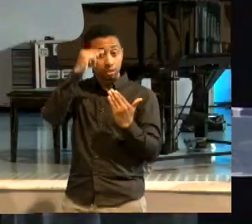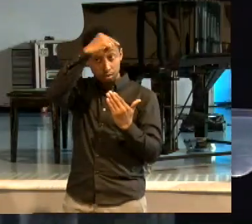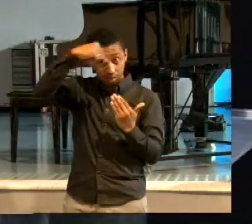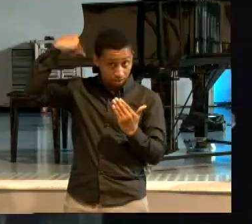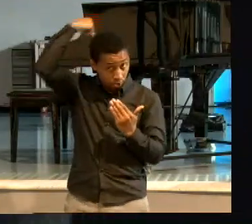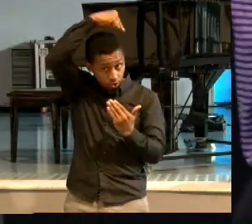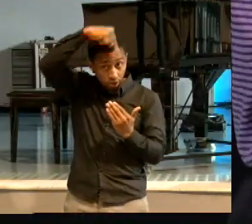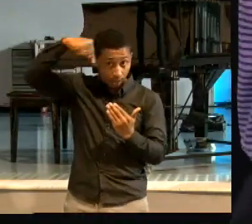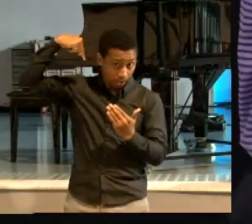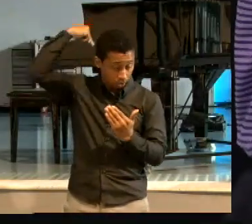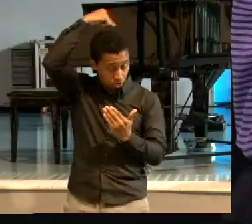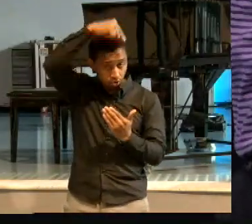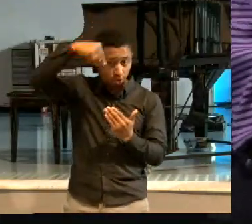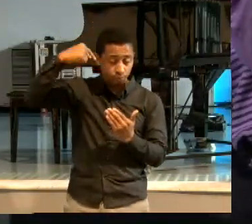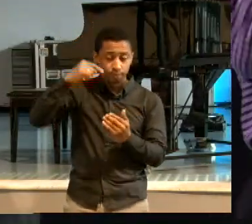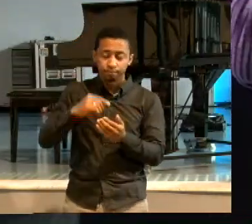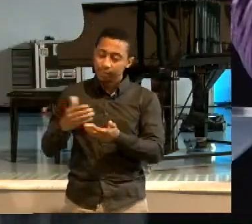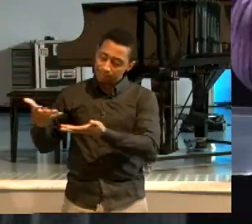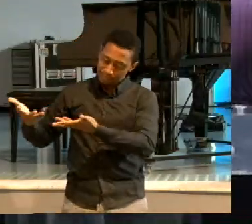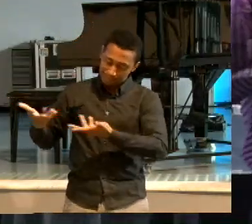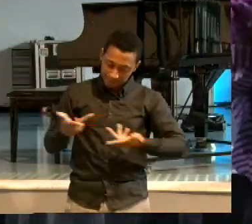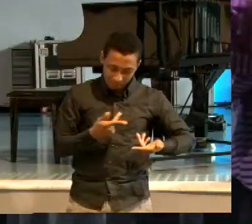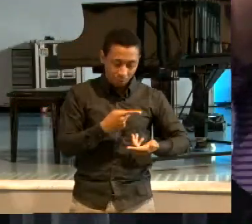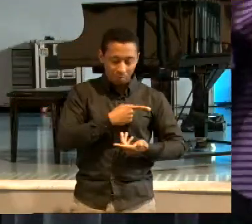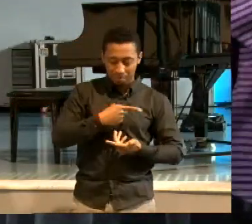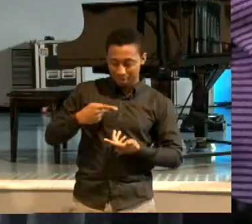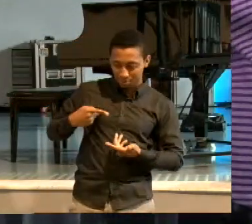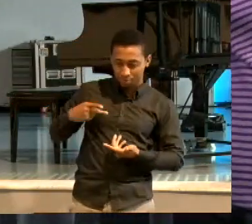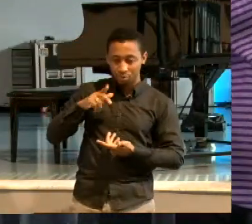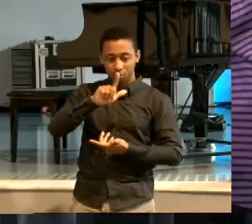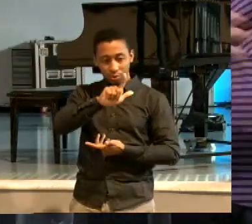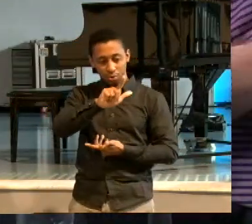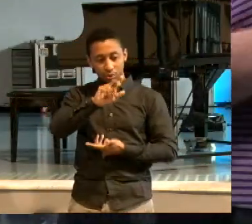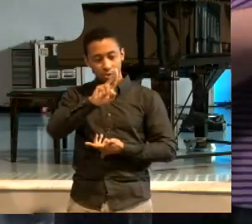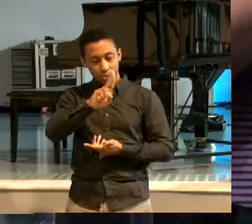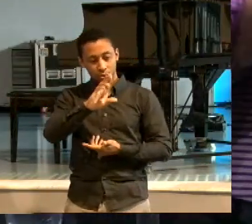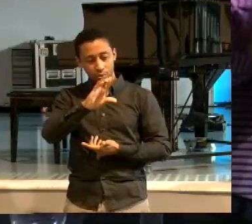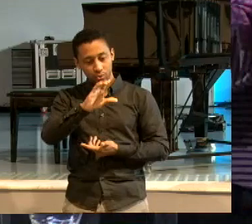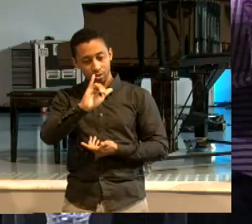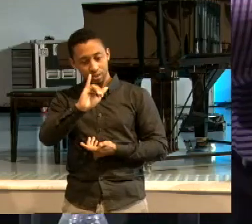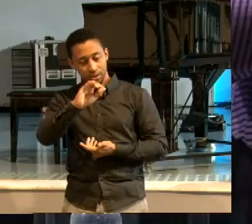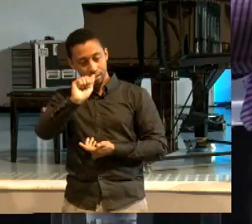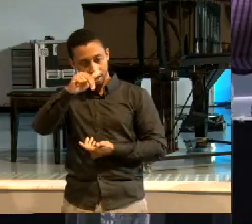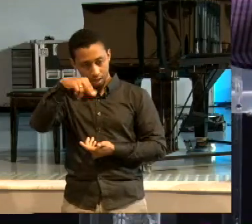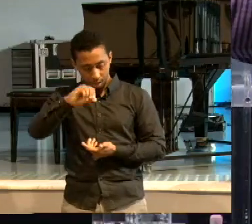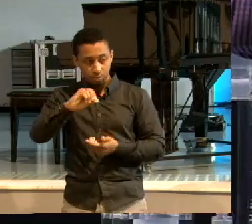Quero chamar aqui o Luciano Subirá, quero que você possa recebê-lo com uma salva de palmas.